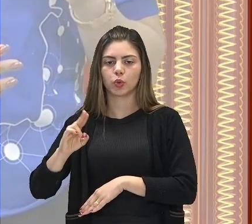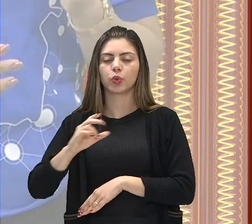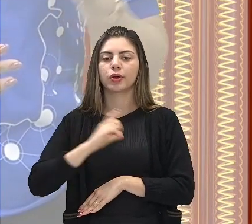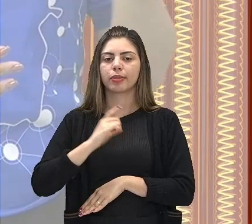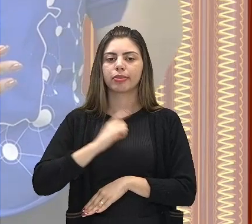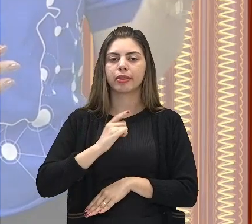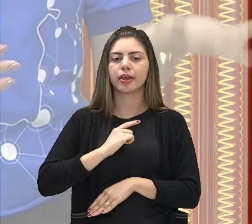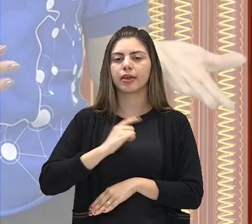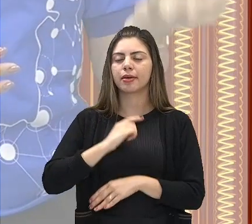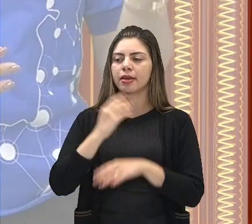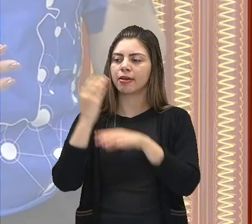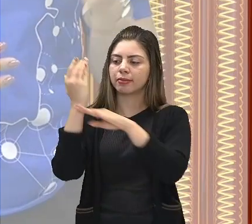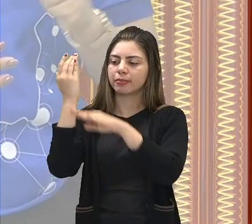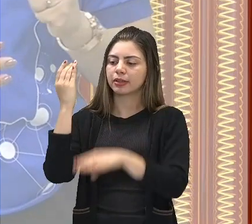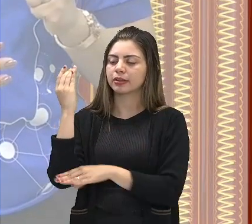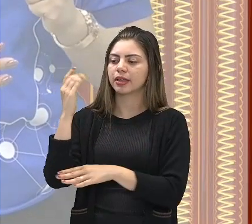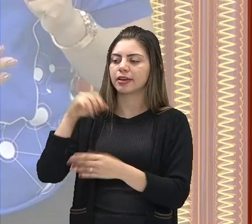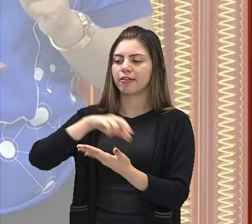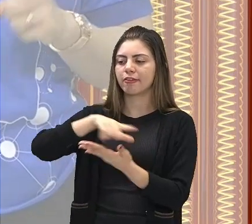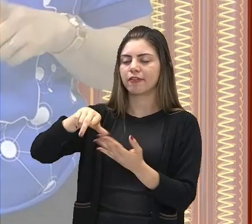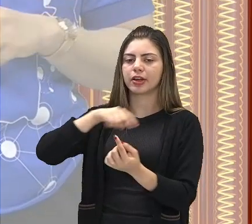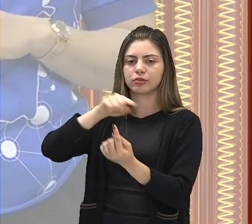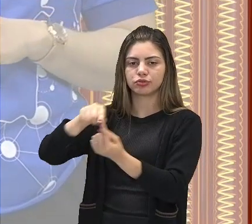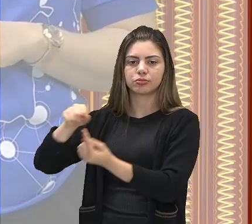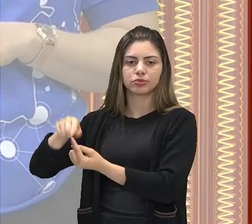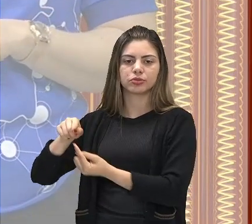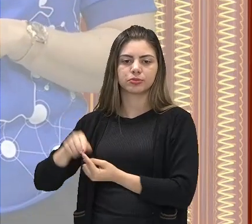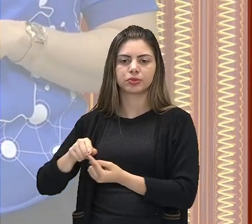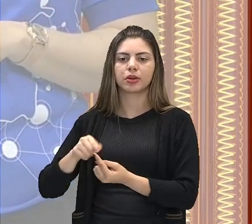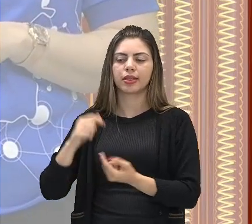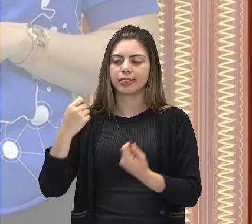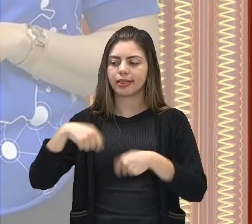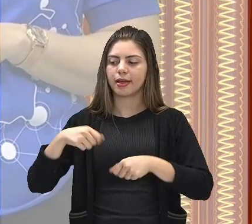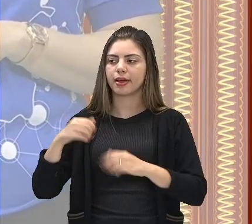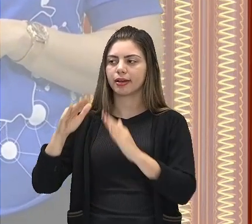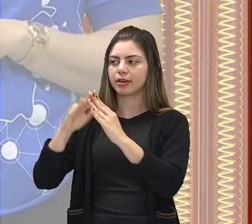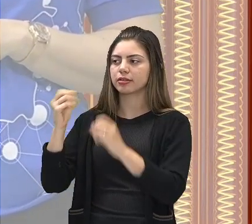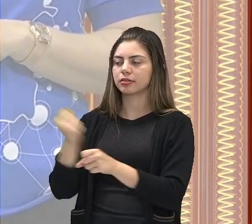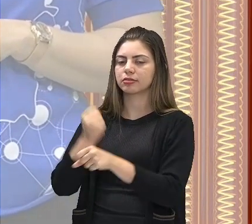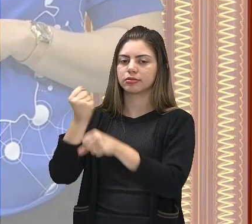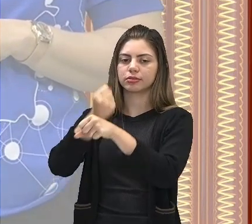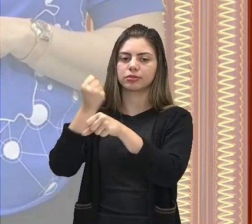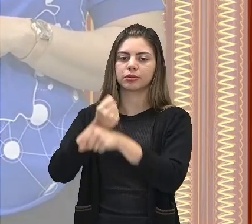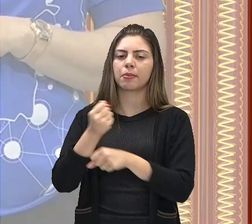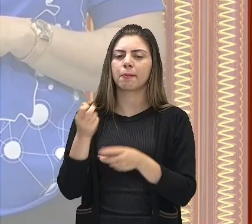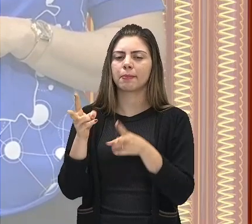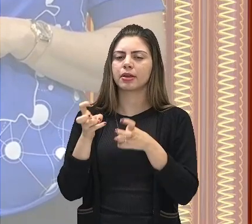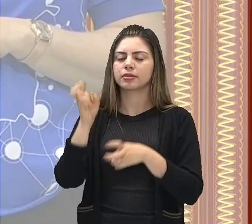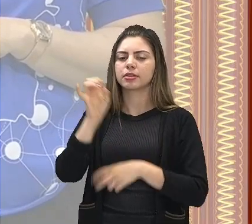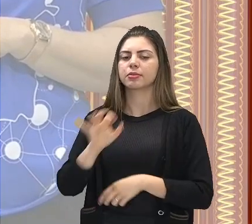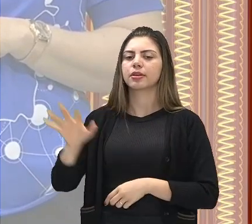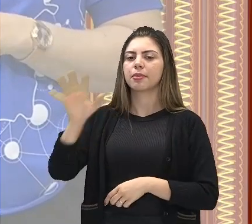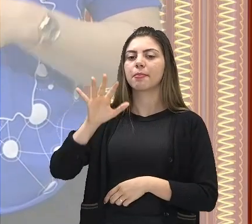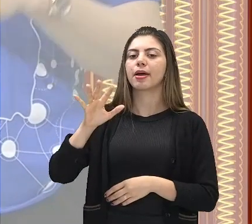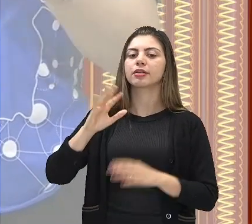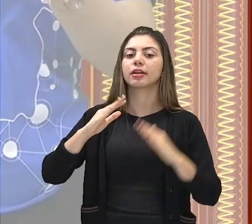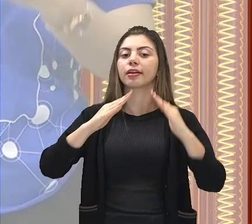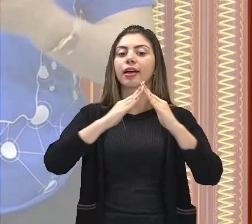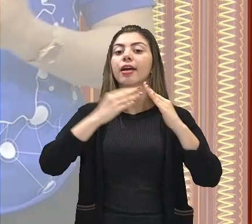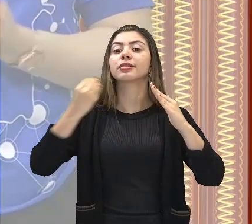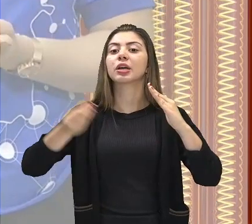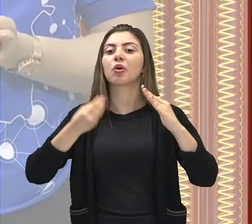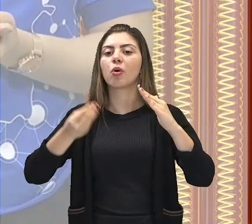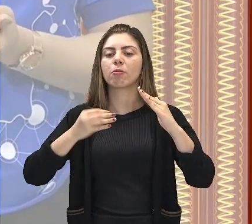taúba ou maçaranduba. Observem aqui na imagem, né, que eu tenho essa casa flutuante. Em